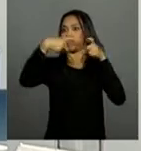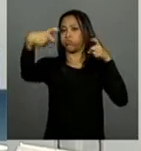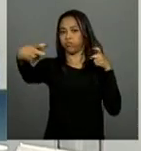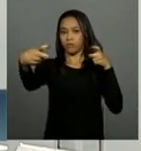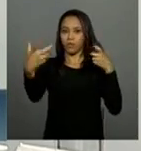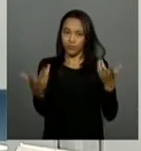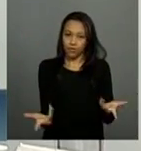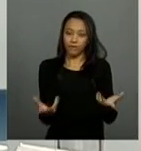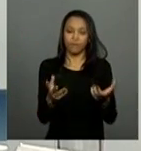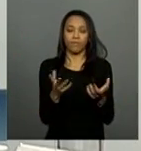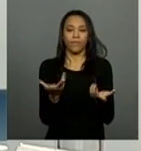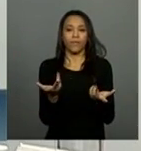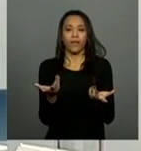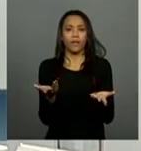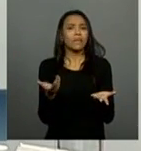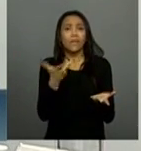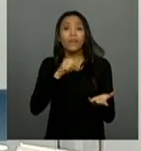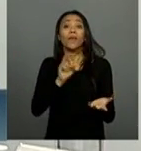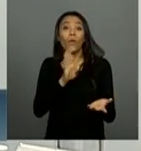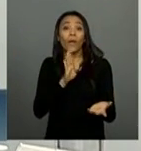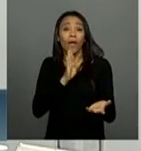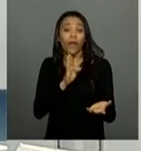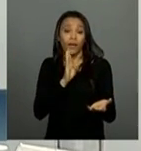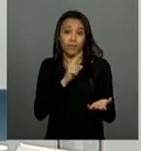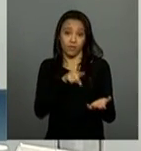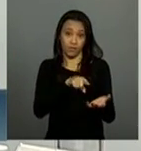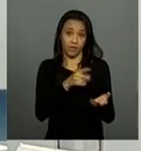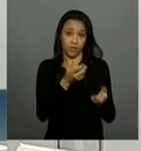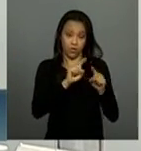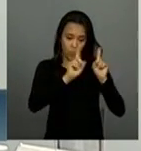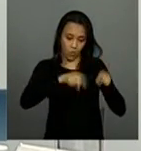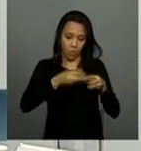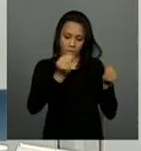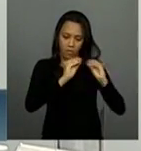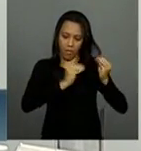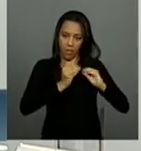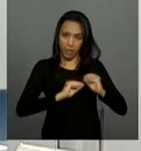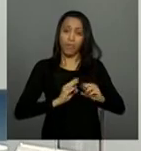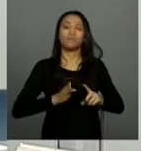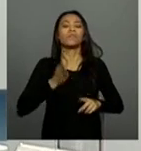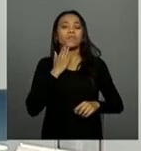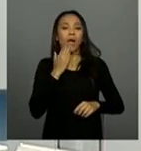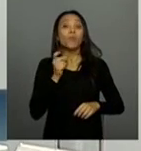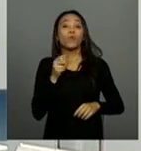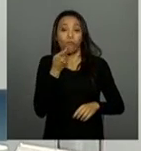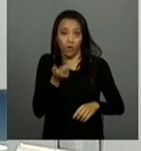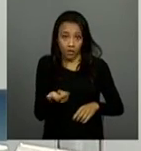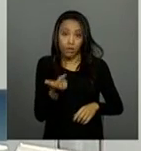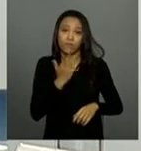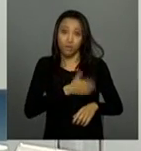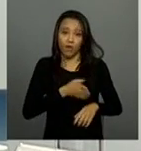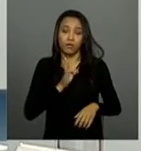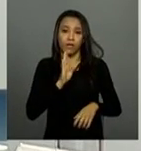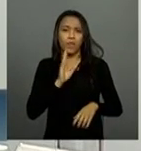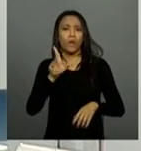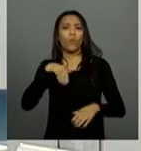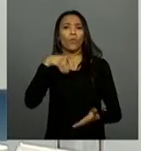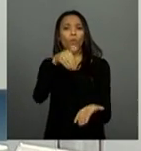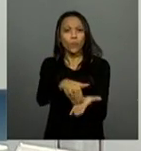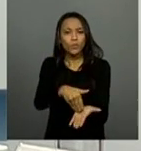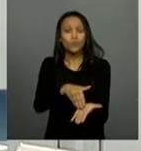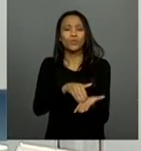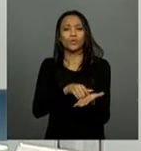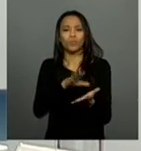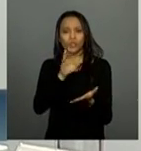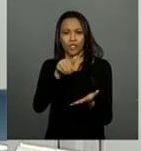terá aí. Quem conhece o cadastro sabe o que eu estou dizendo. E, mais do que isso, nós estamos entregando o último módulo do